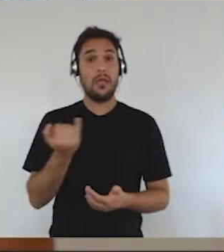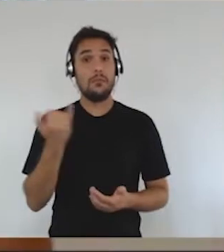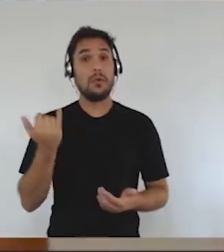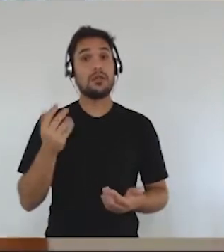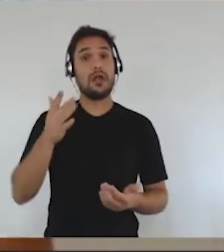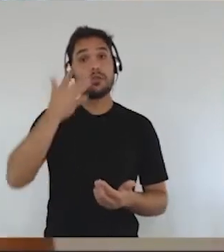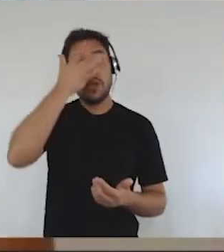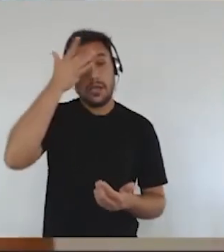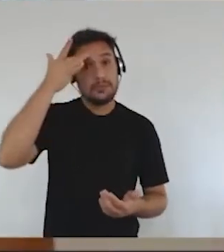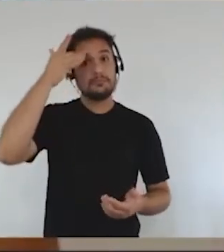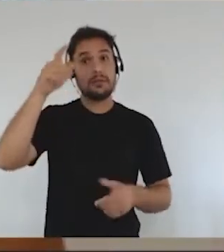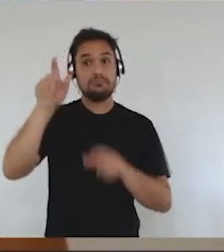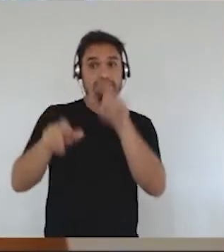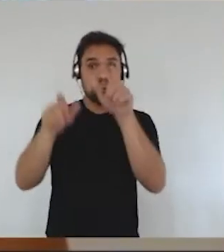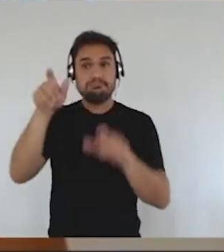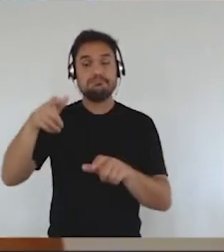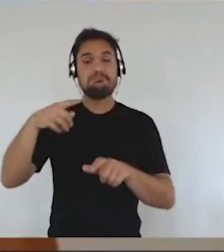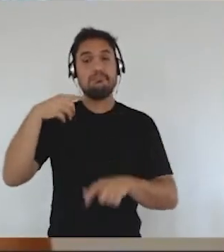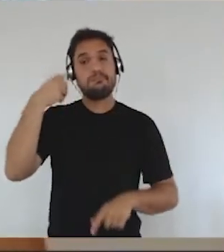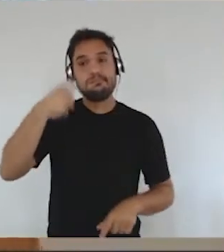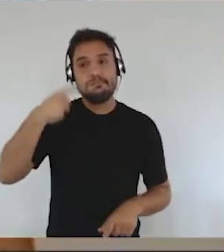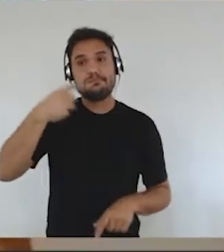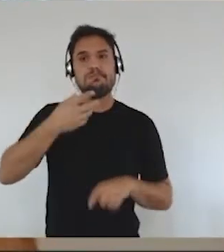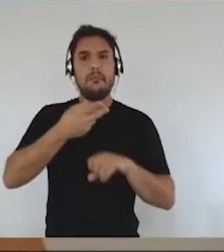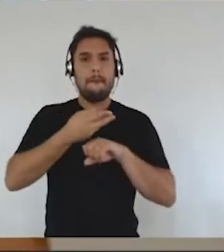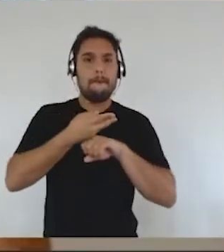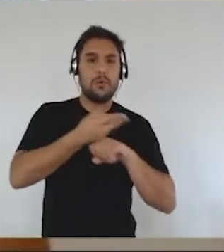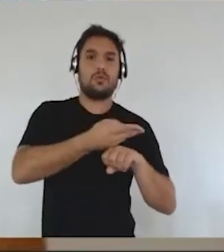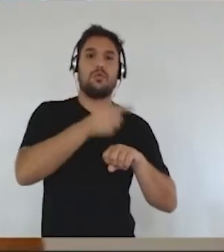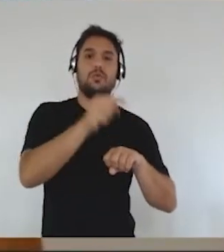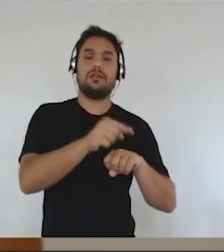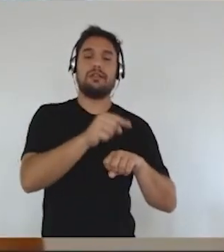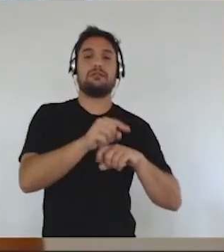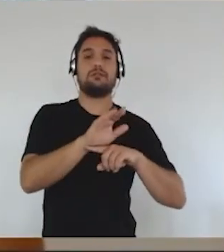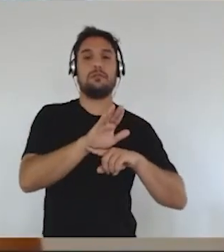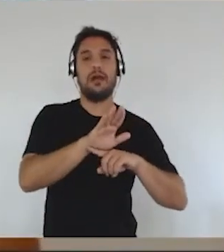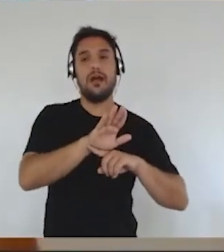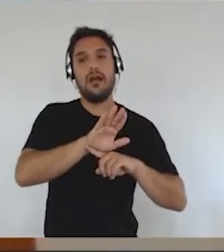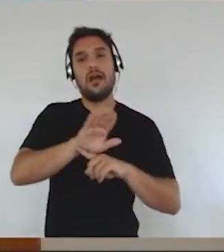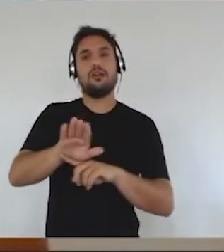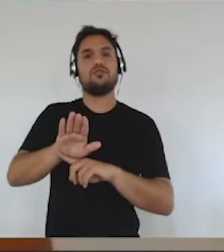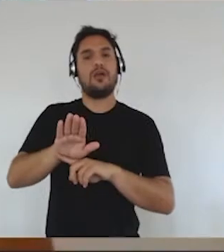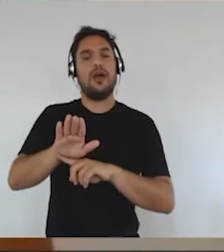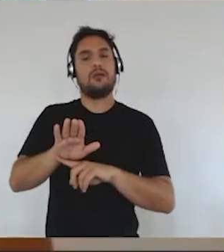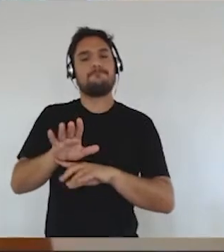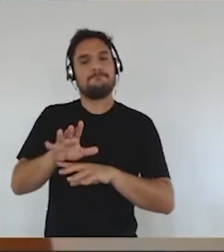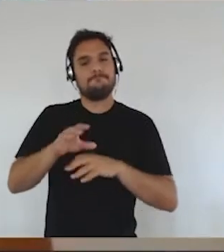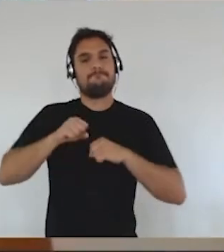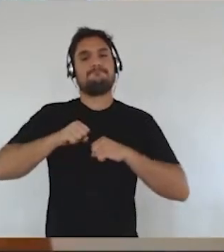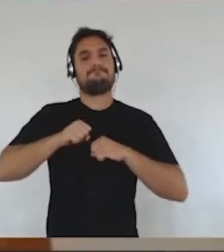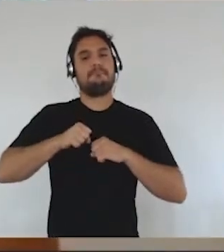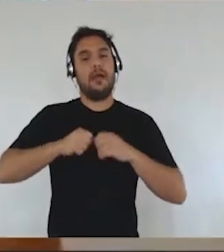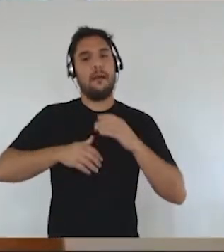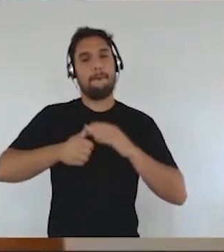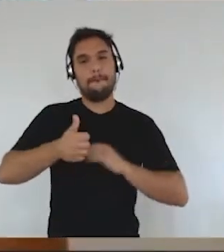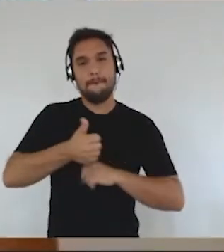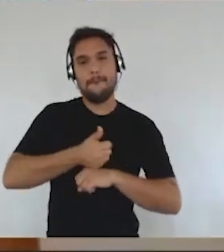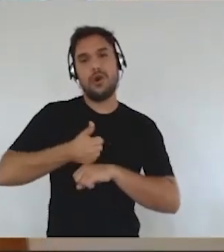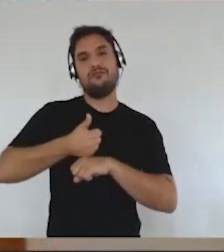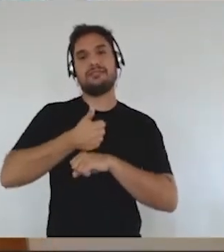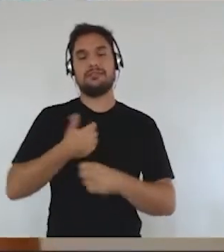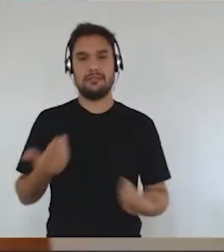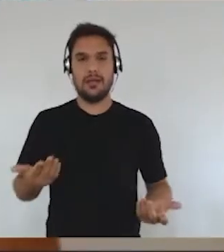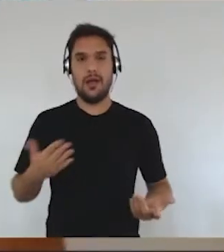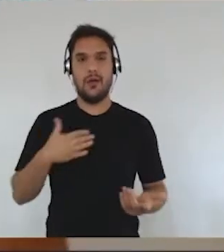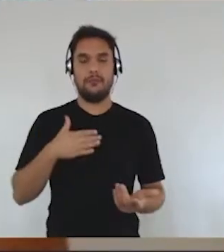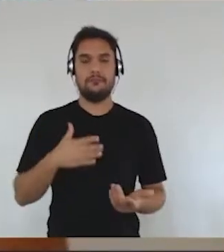pessoas busquem, os advogados busquem isso como mecanismo de profissão, de aplicar isso na sua